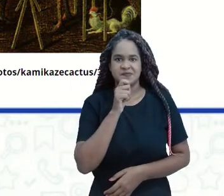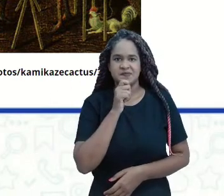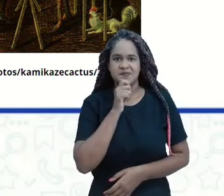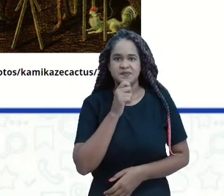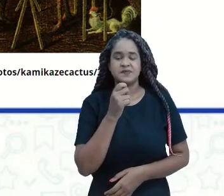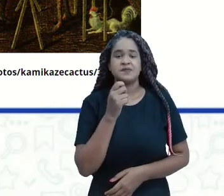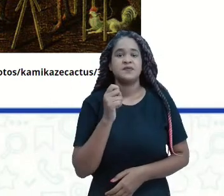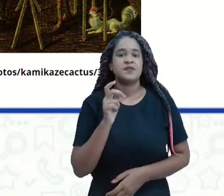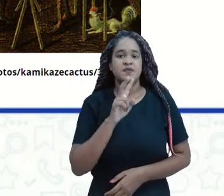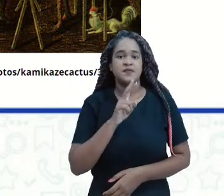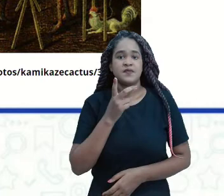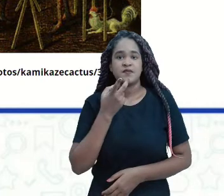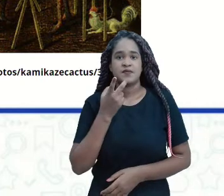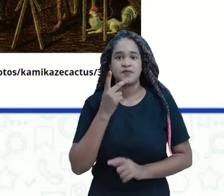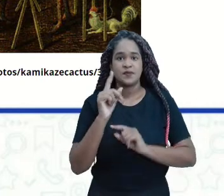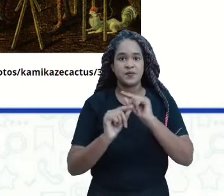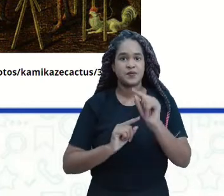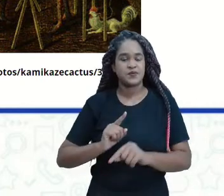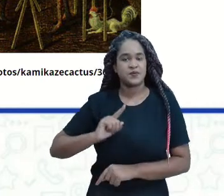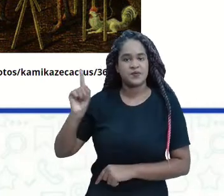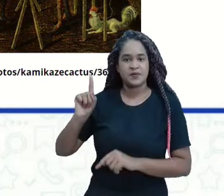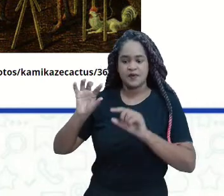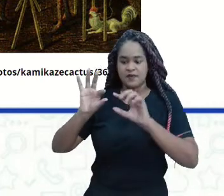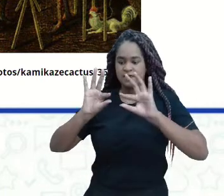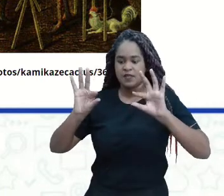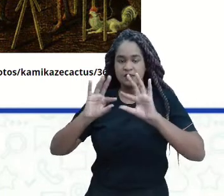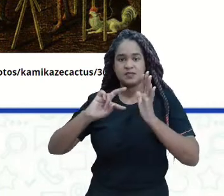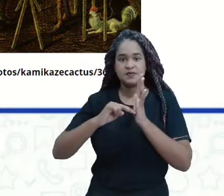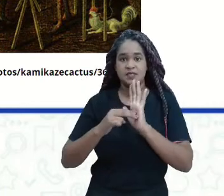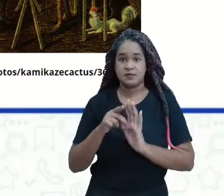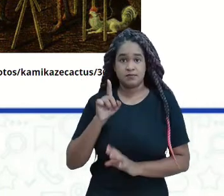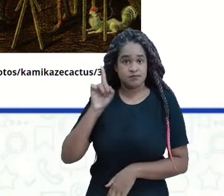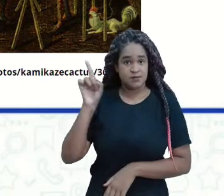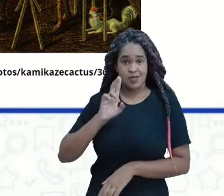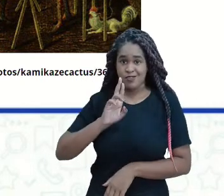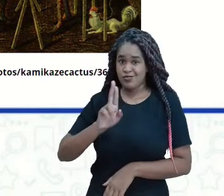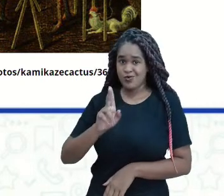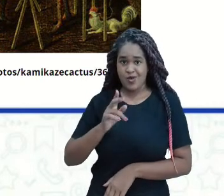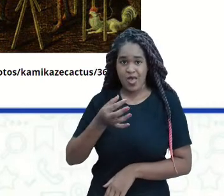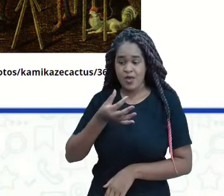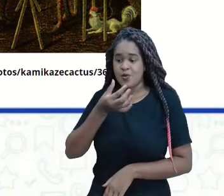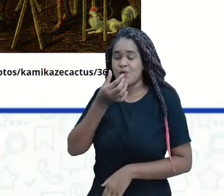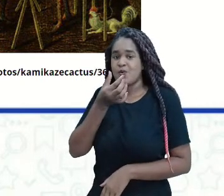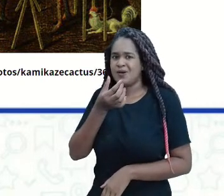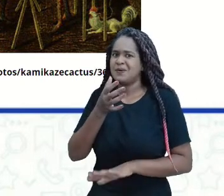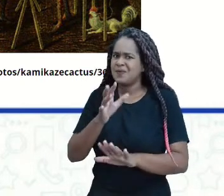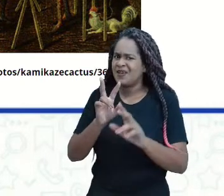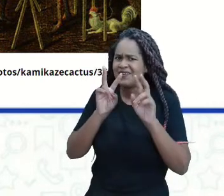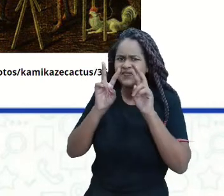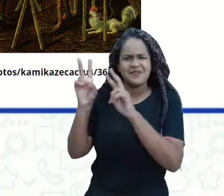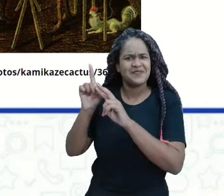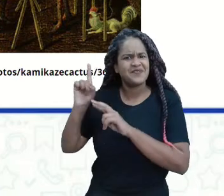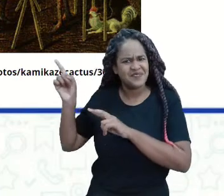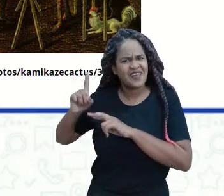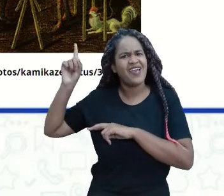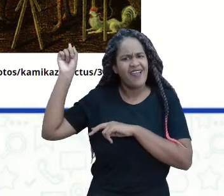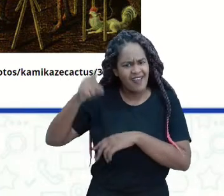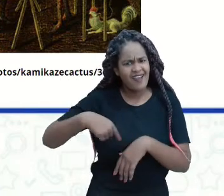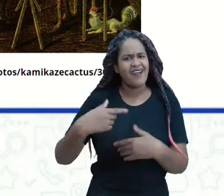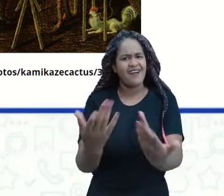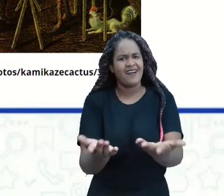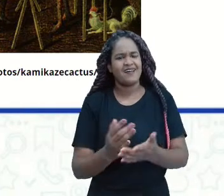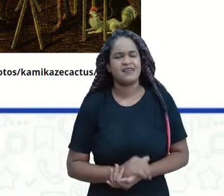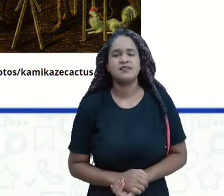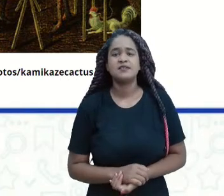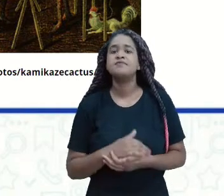ceci n'est pas un pipe, que é, isso não é um cachimbo, quando na verdade você está vendo um cachimbo. Né? O que ele quer dizer com isso? Então ele